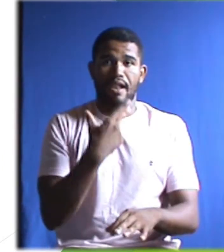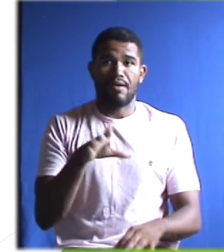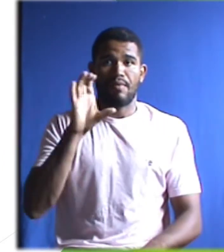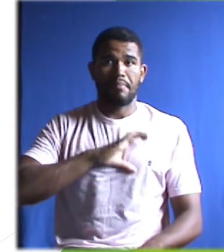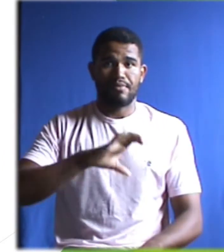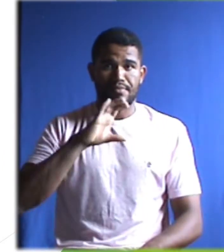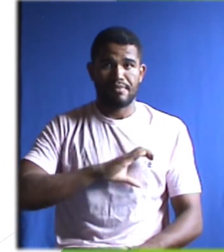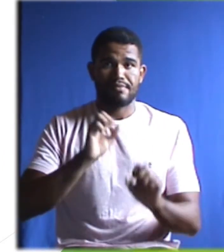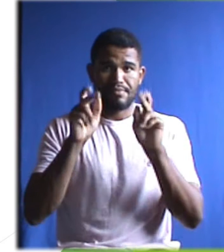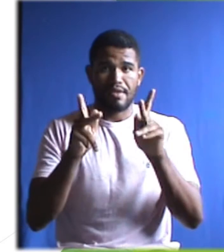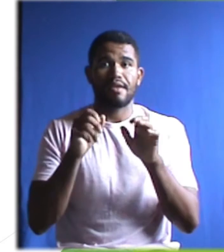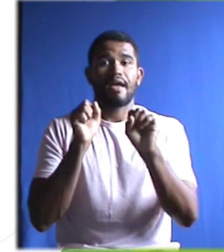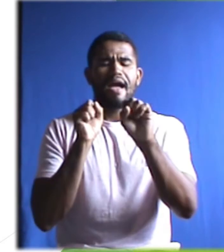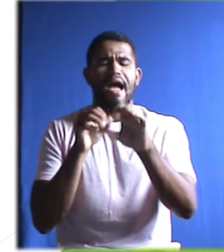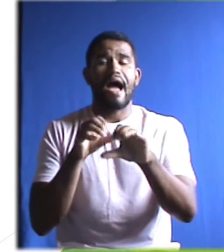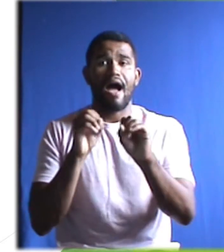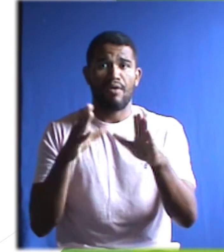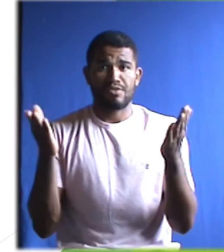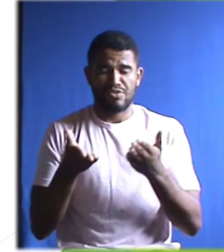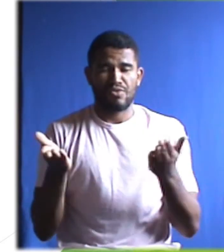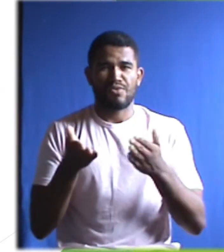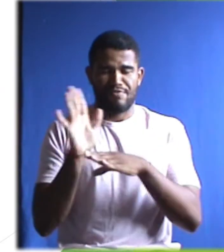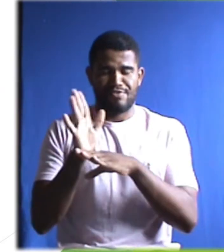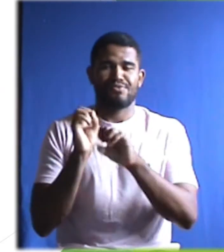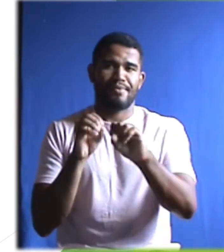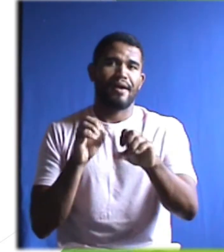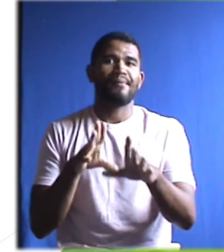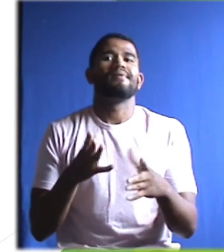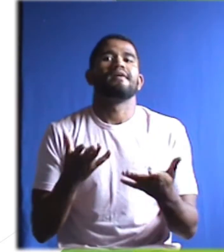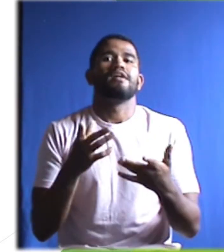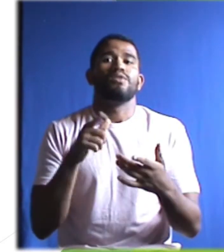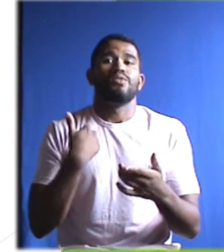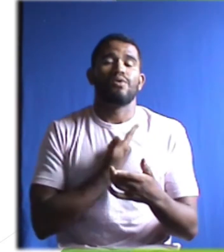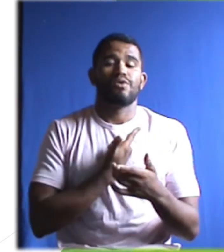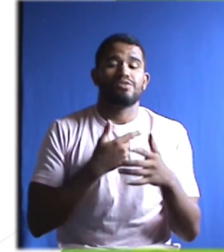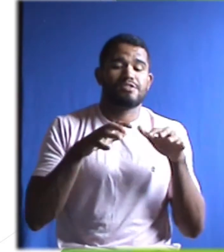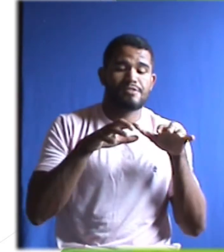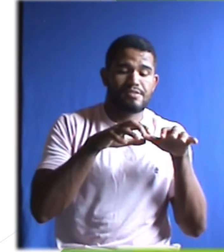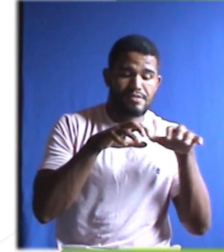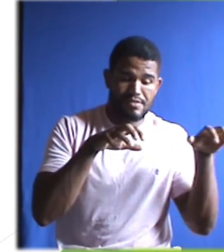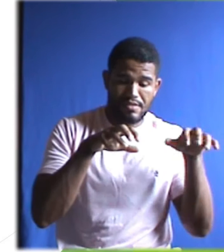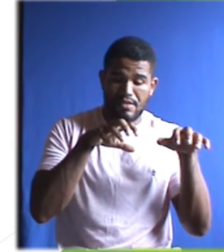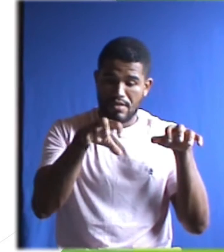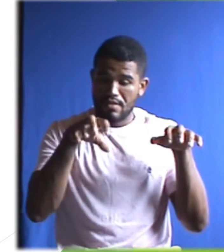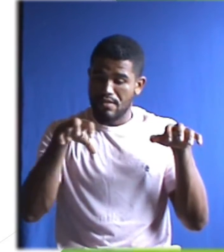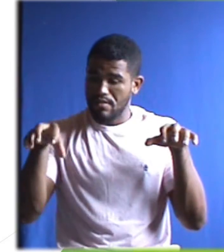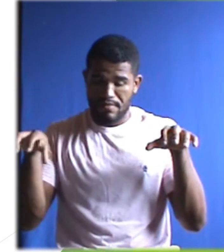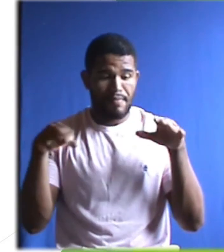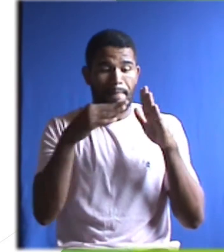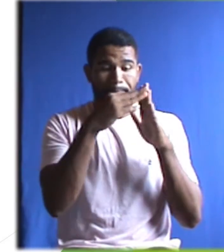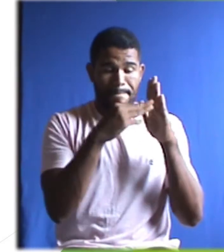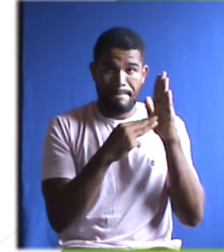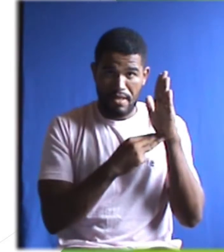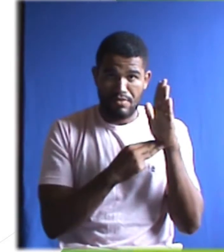contextualizado ao ensino de língua portuguesa. Nesta aula nós vamos diferenciar